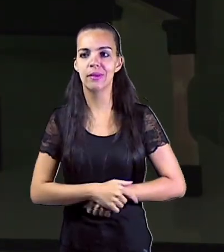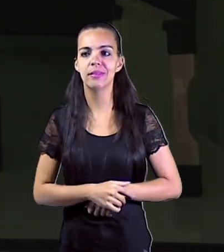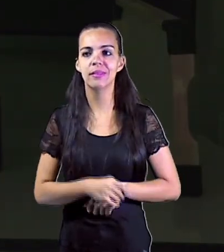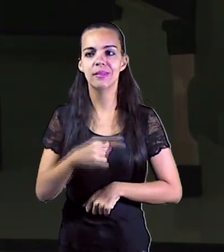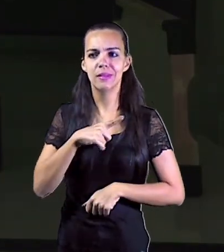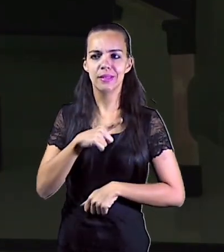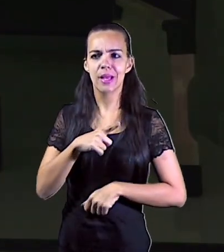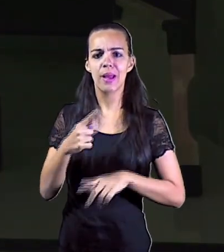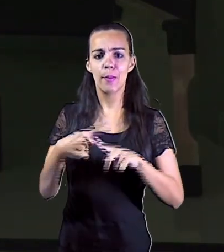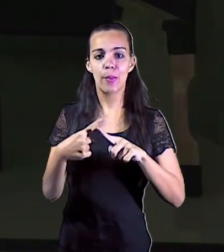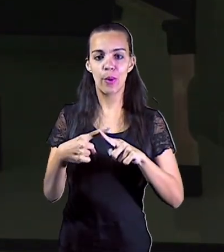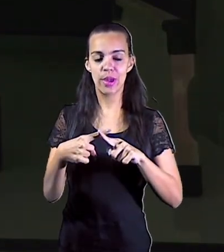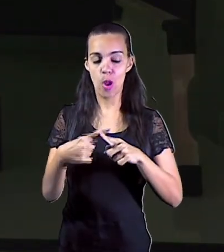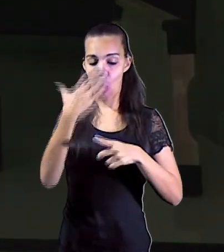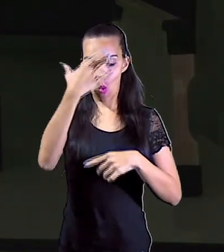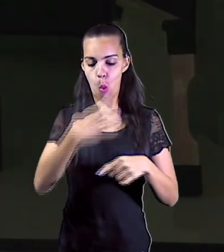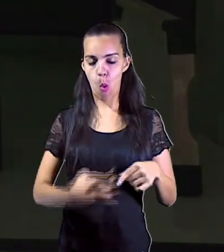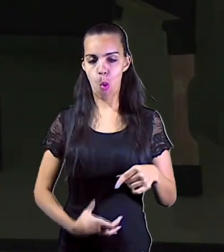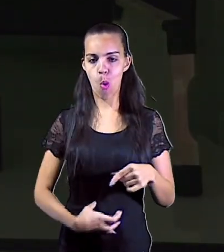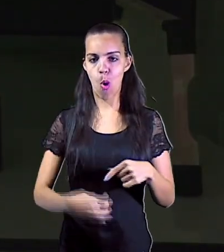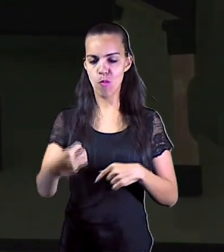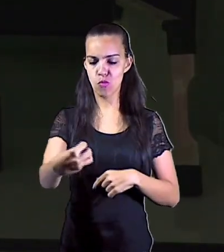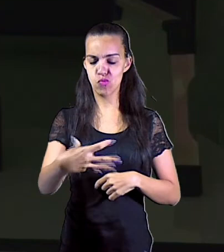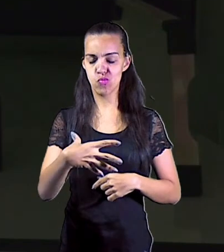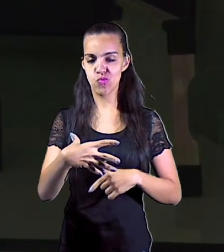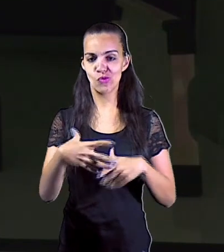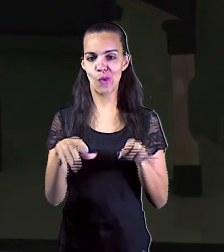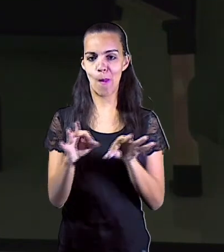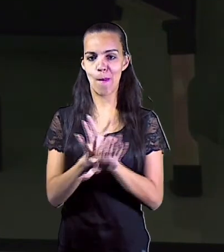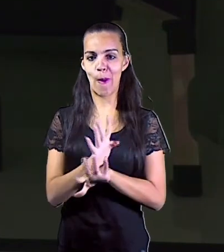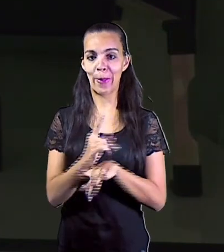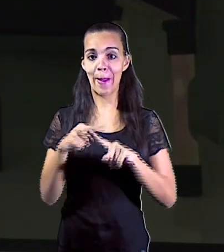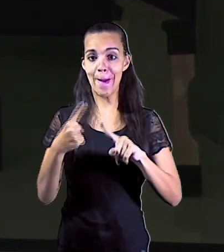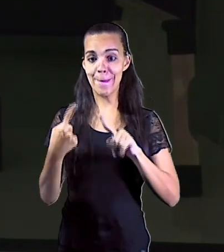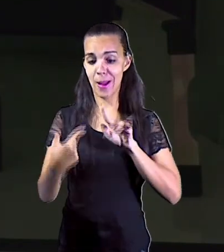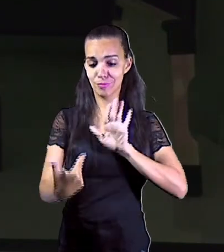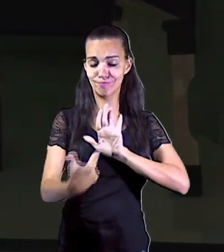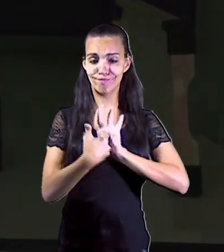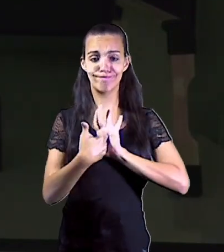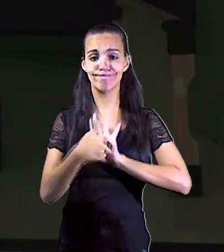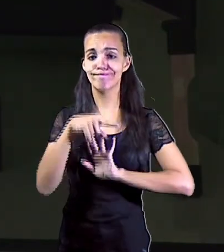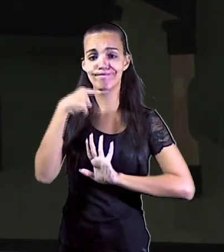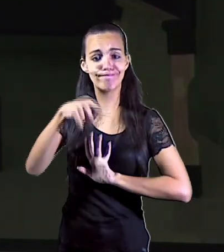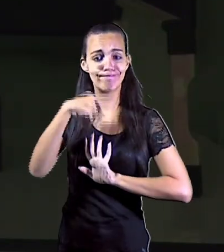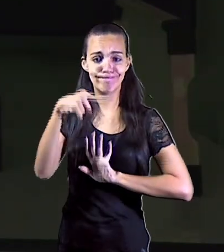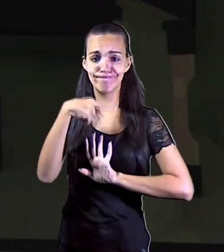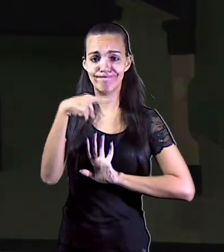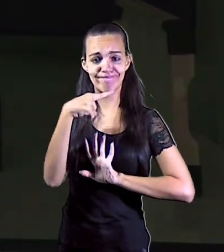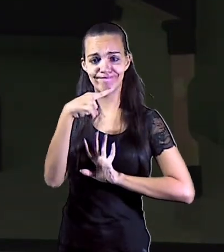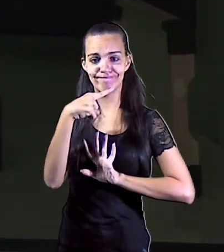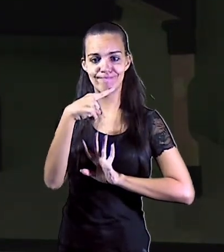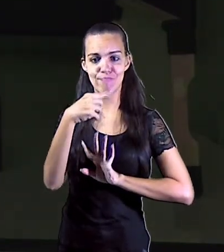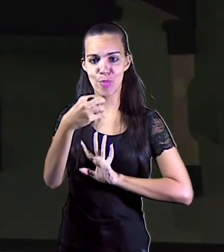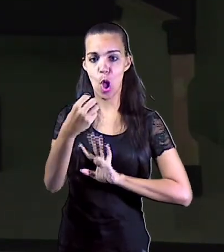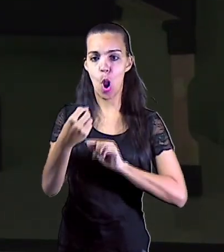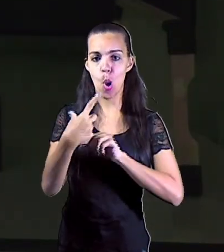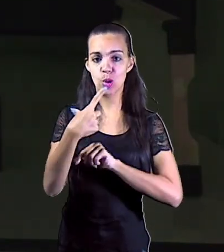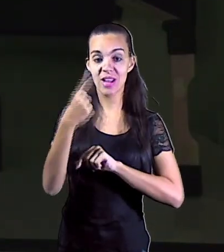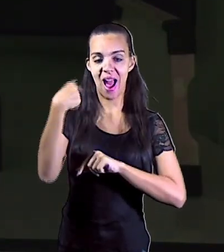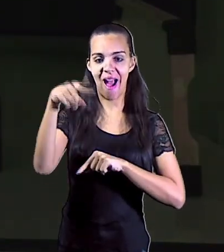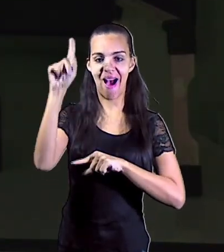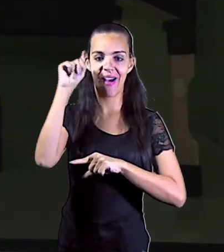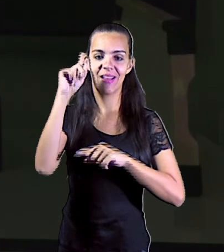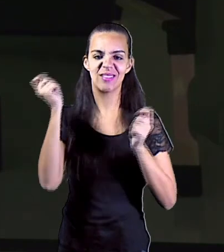sou iluminada, mas ali atrás eu tenho, na parte de trás aqui de mim, uma sombra própria